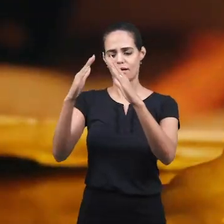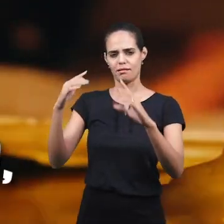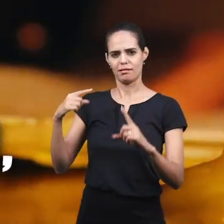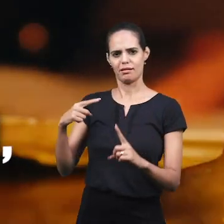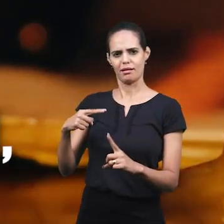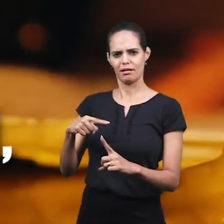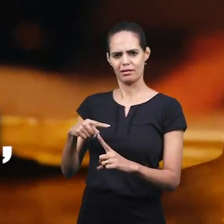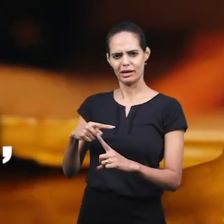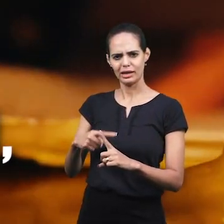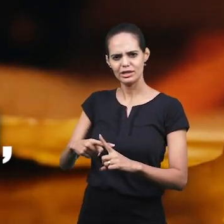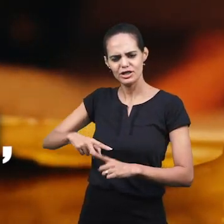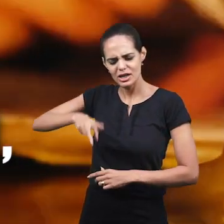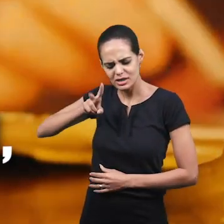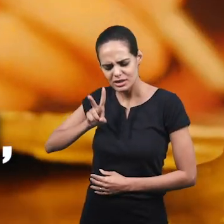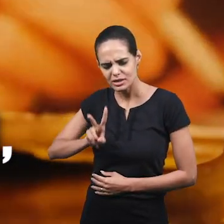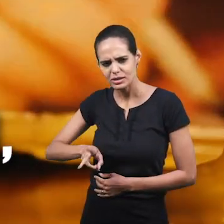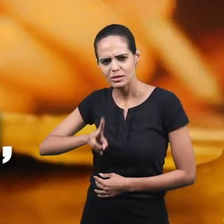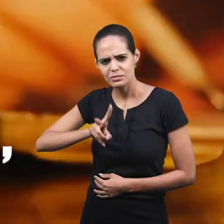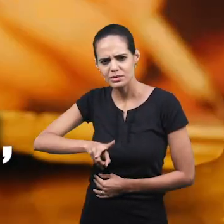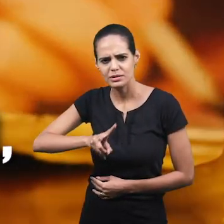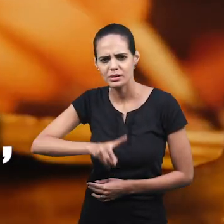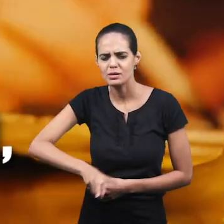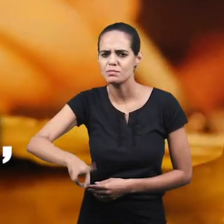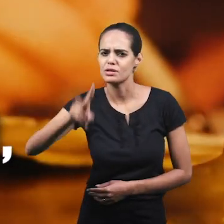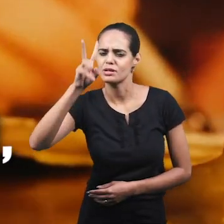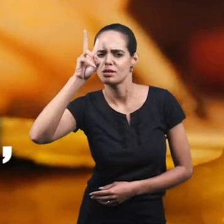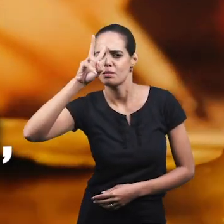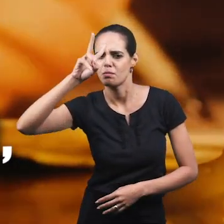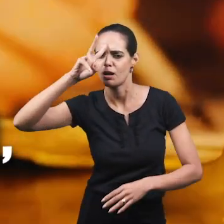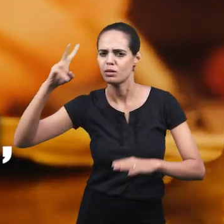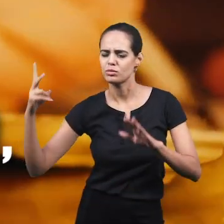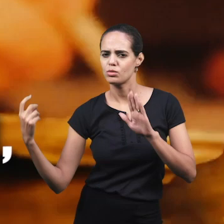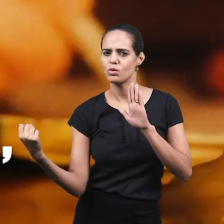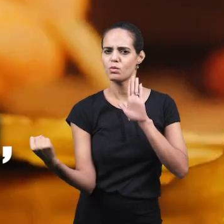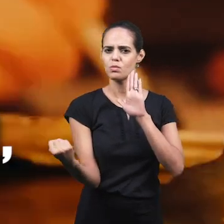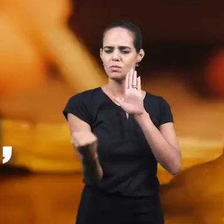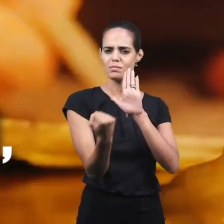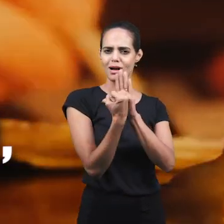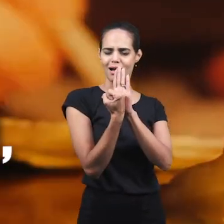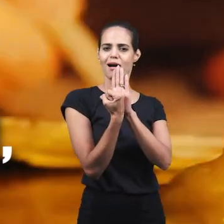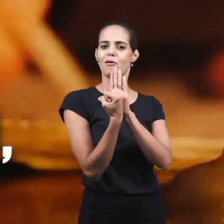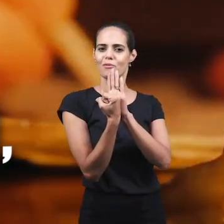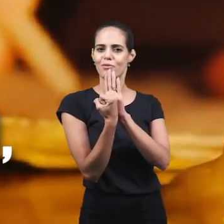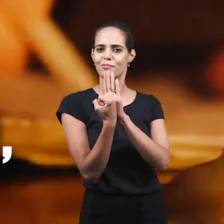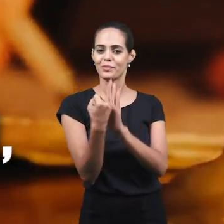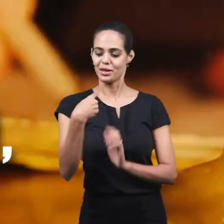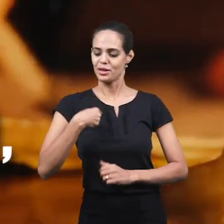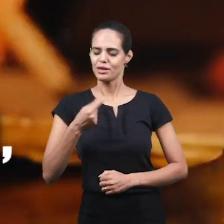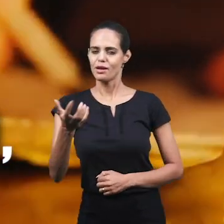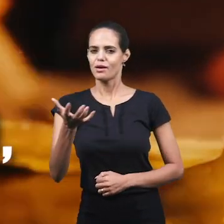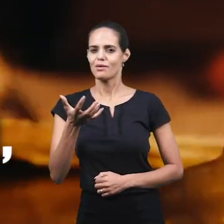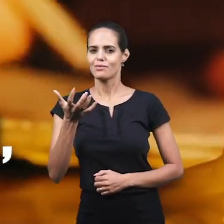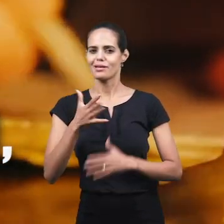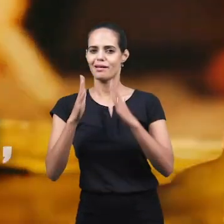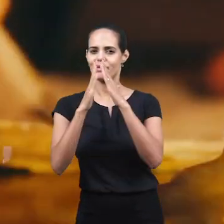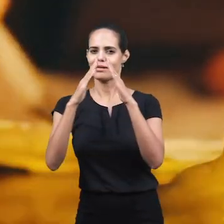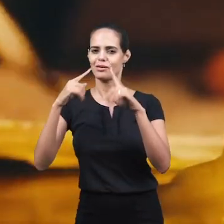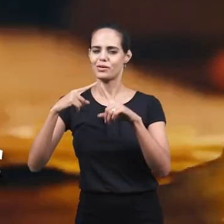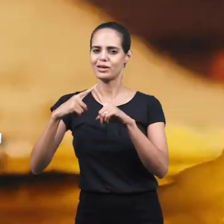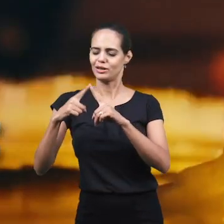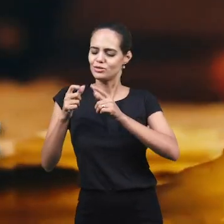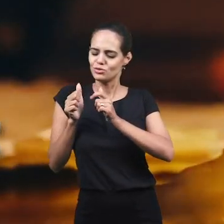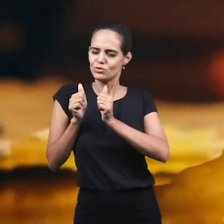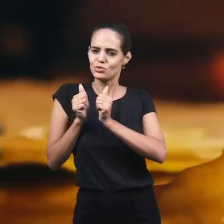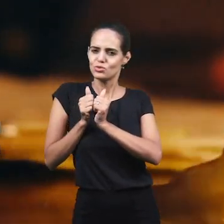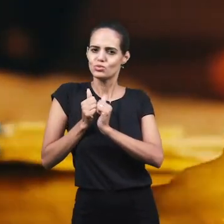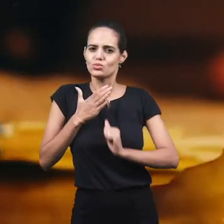Ofir. Teu nome farei lembrado,